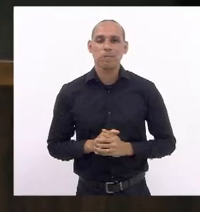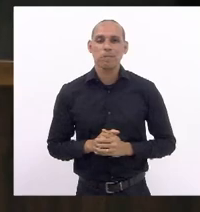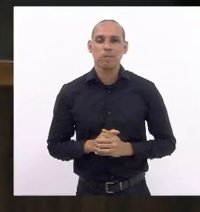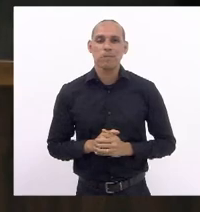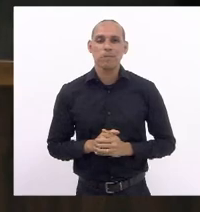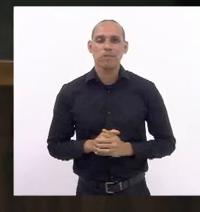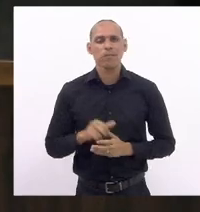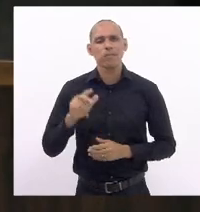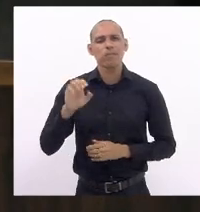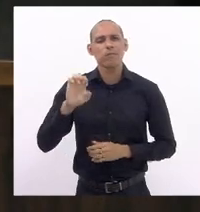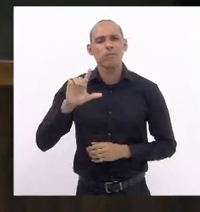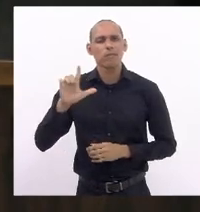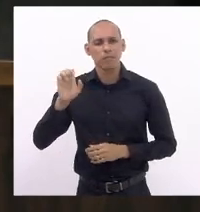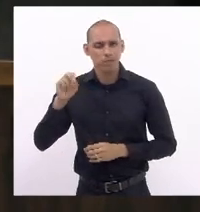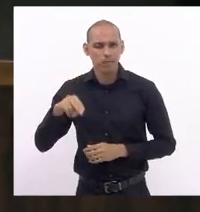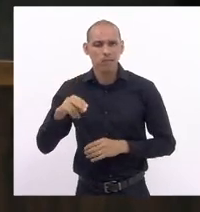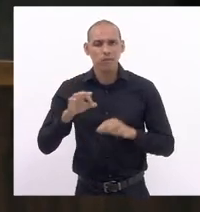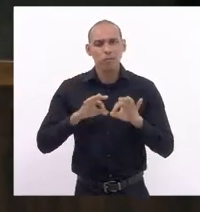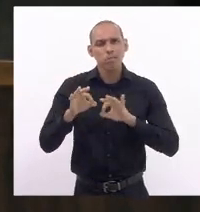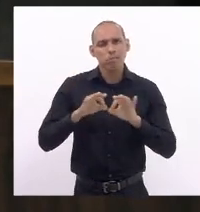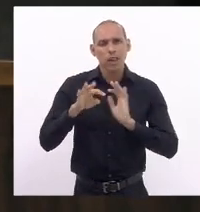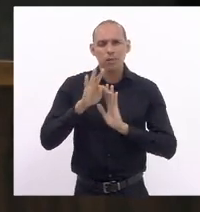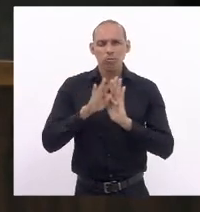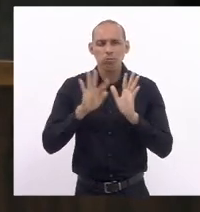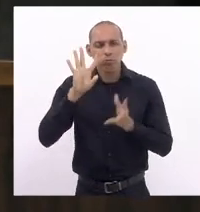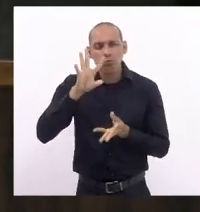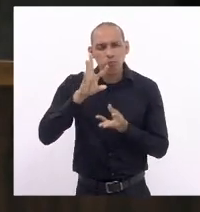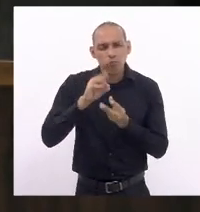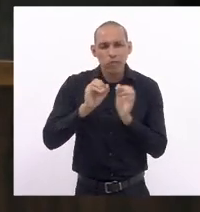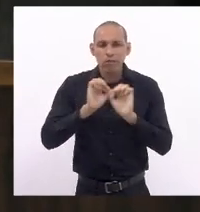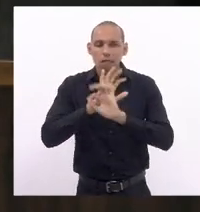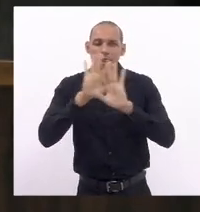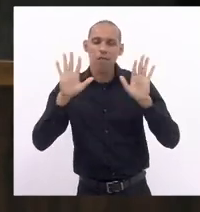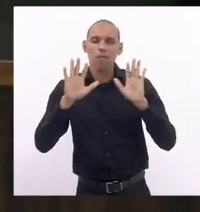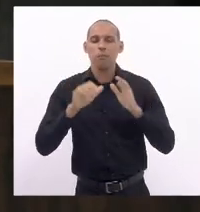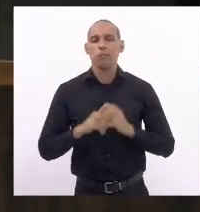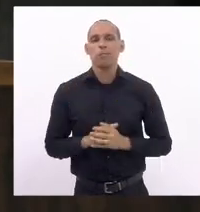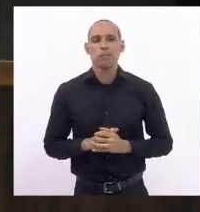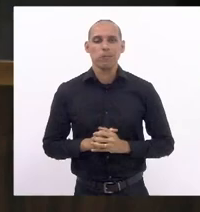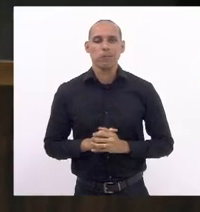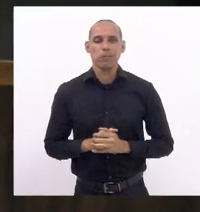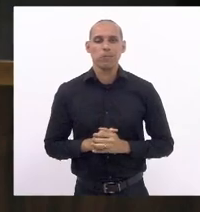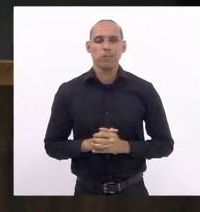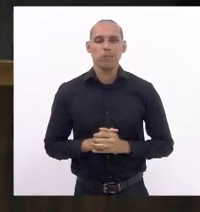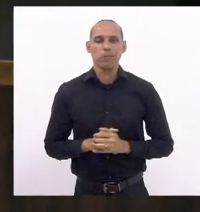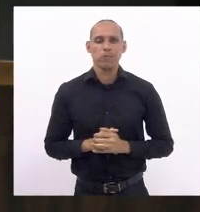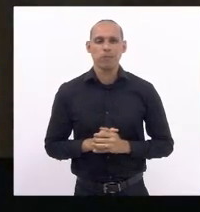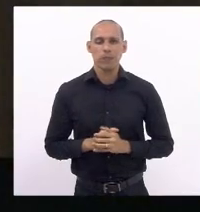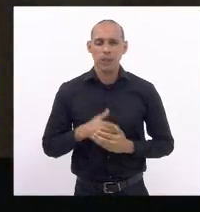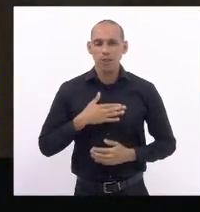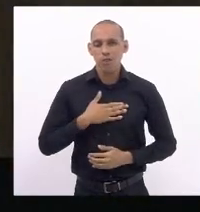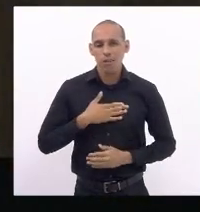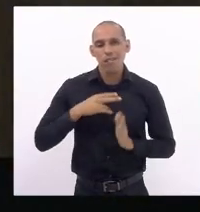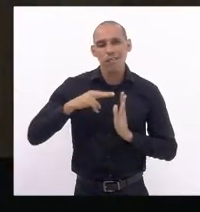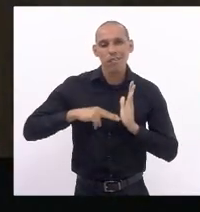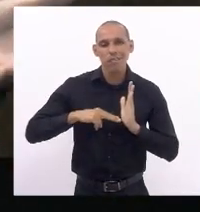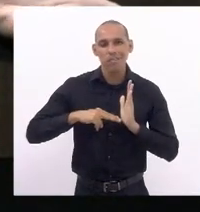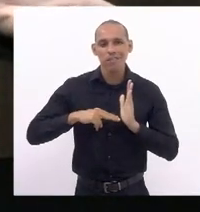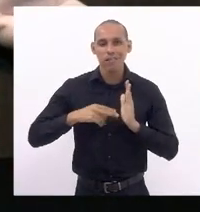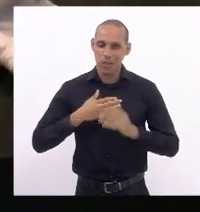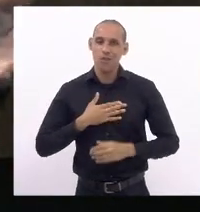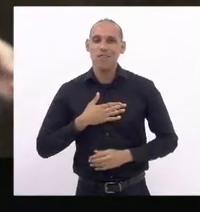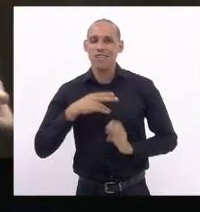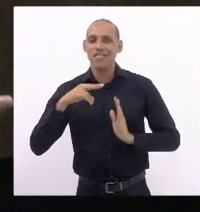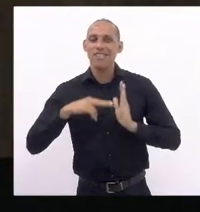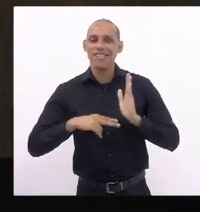A Ellen está preparando um texto mais enxuto e mais claro. E CCJ... Eu gostaria de ler. Gostaria